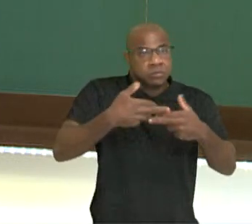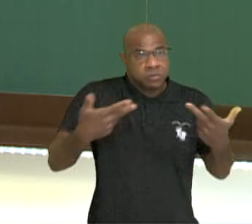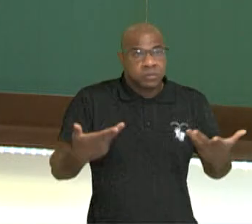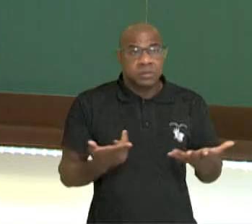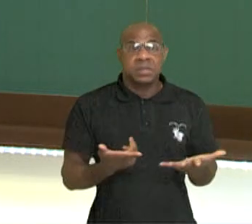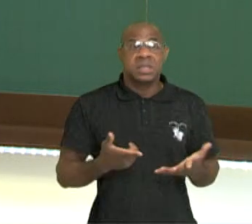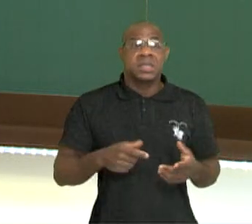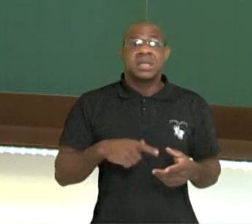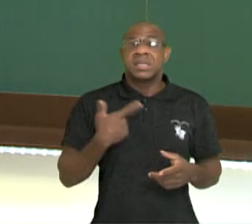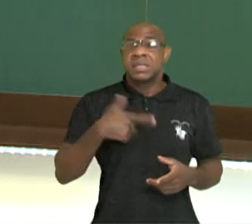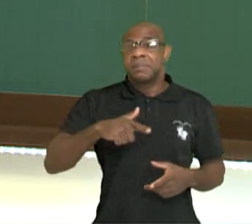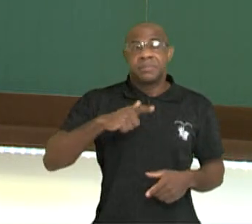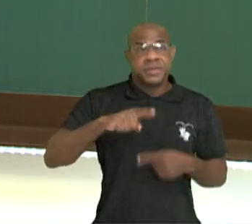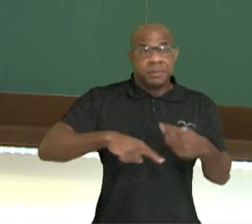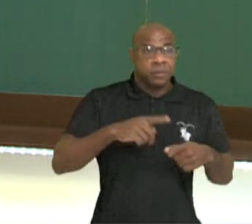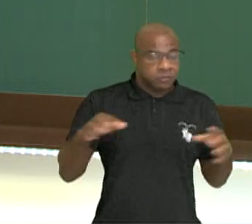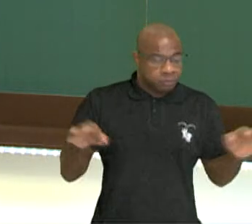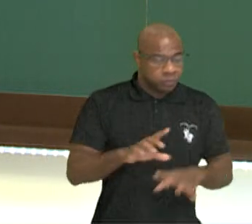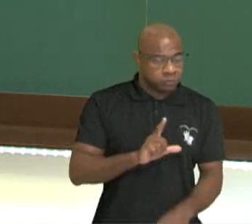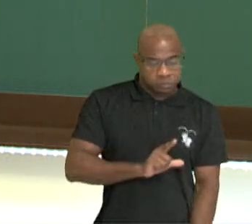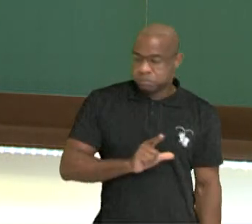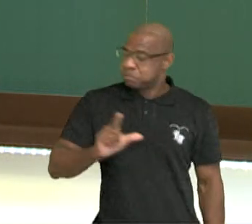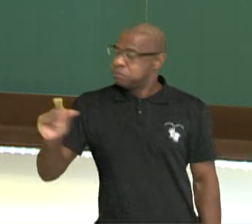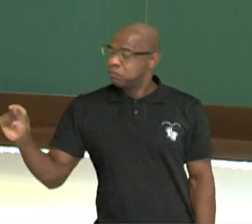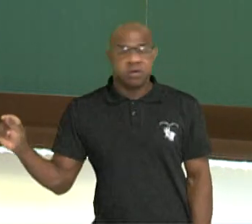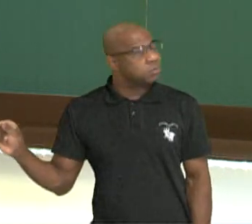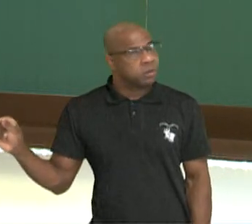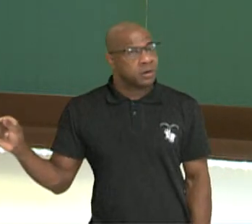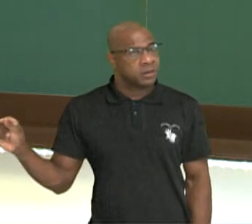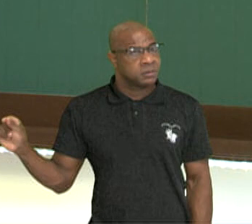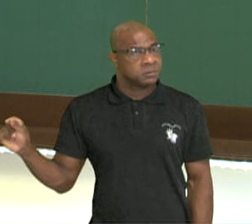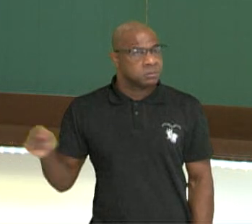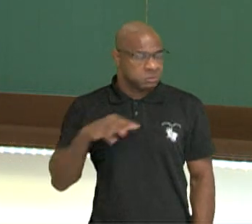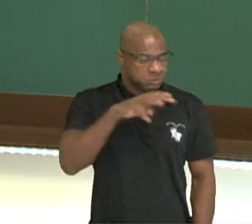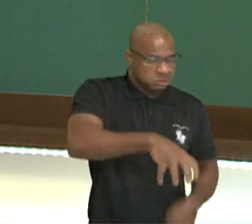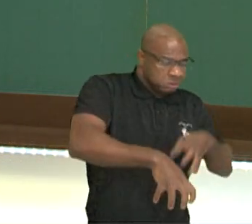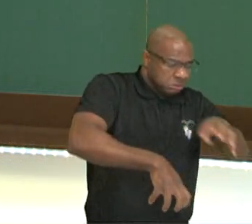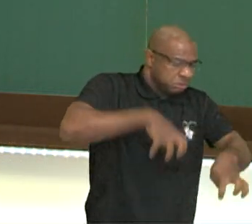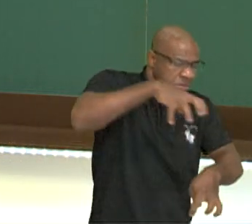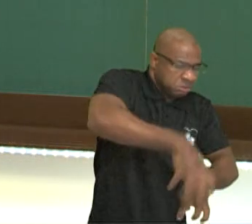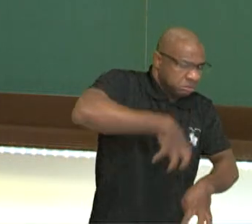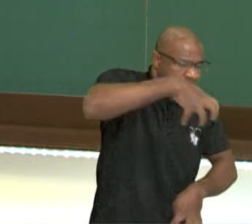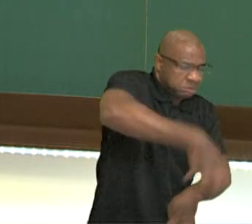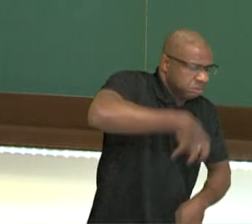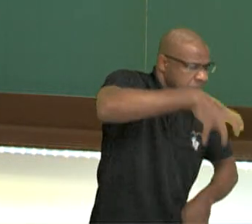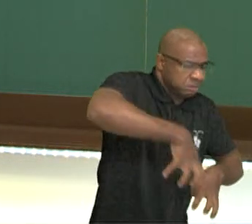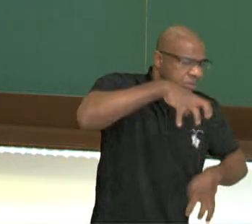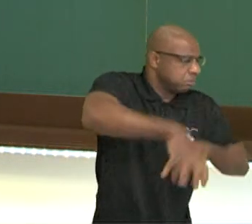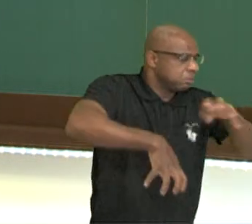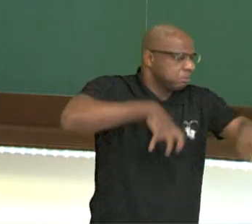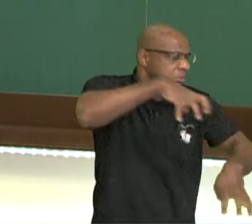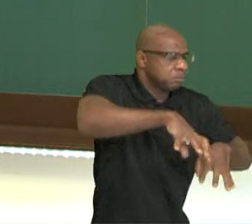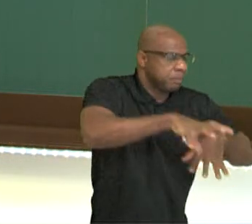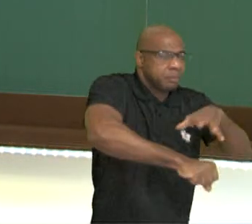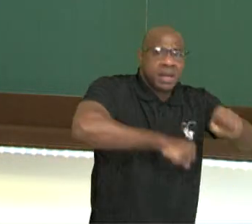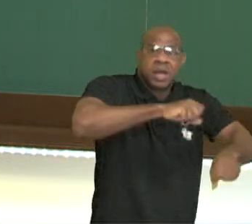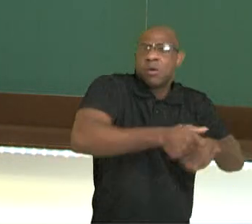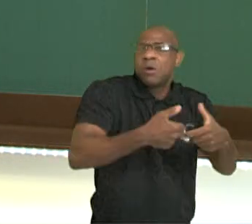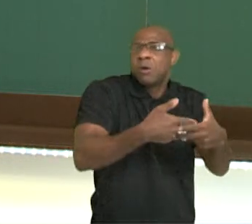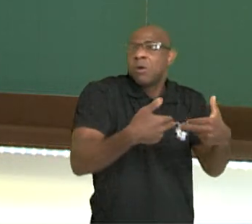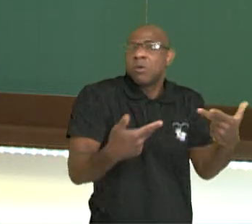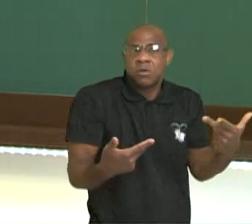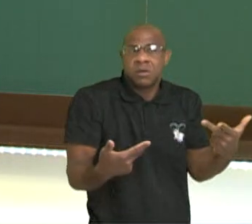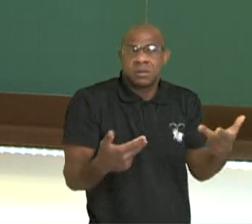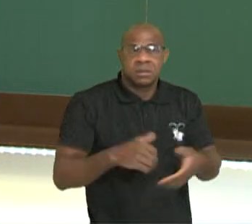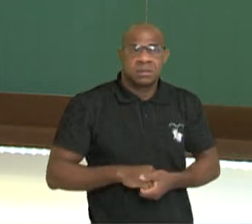as pessoas foram embora. Não tem mais nada nesse solo que é importante. E ficou dessa maneira. Será que esse solo